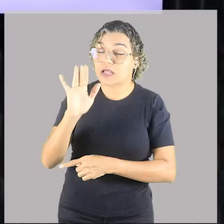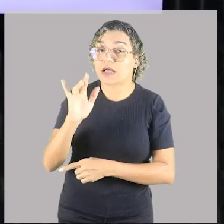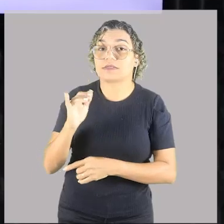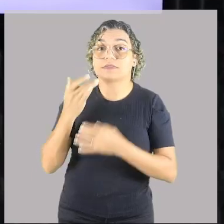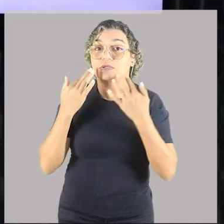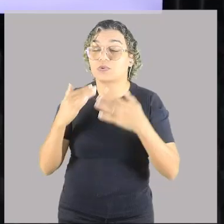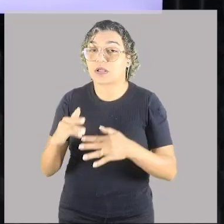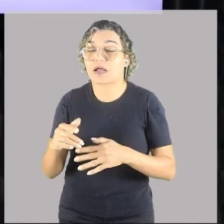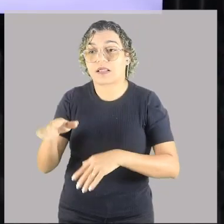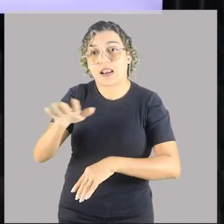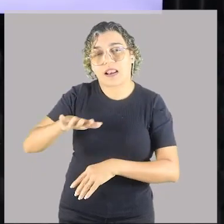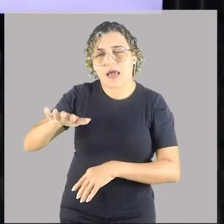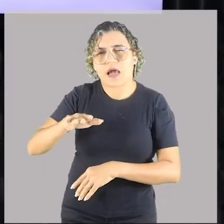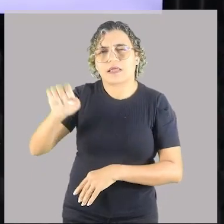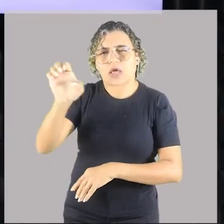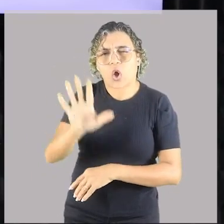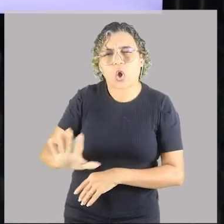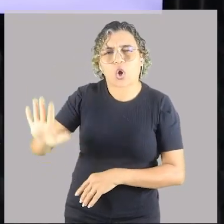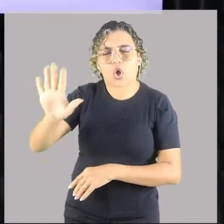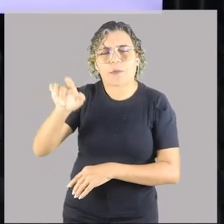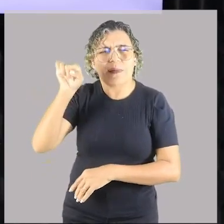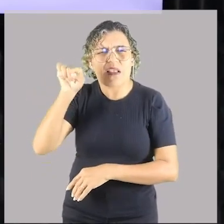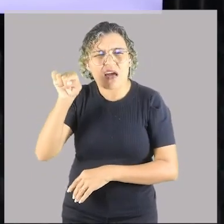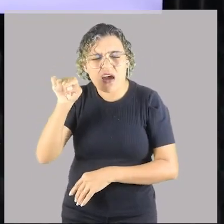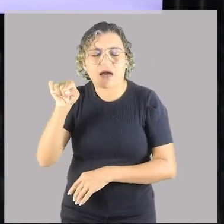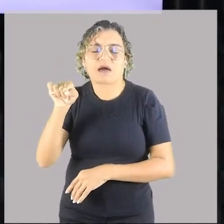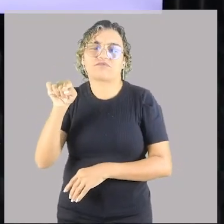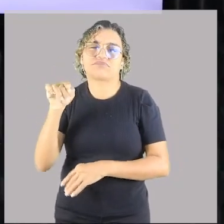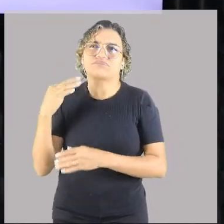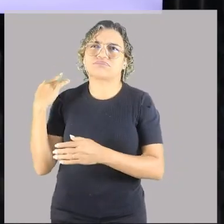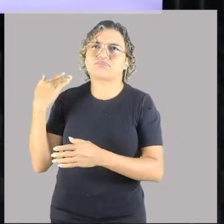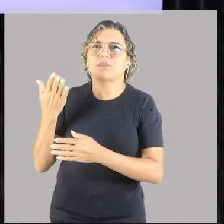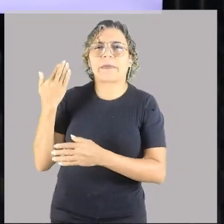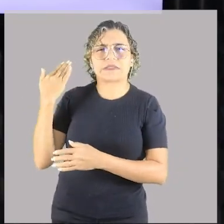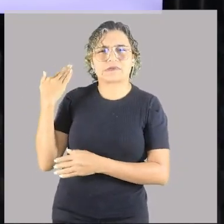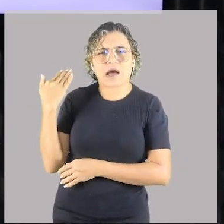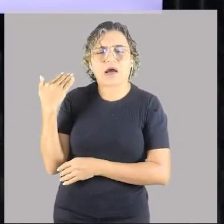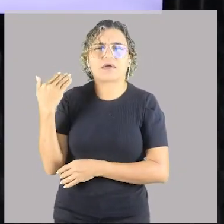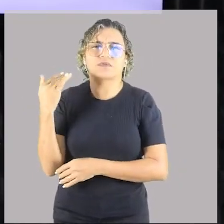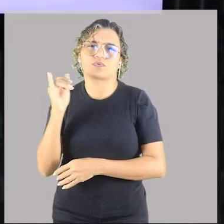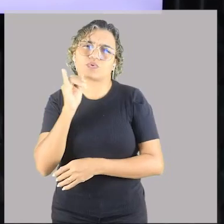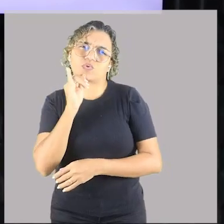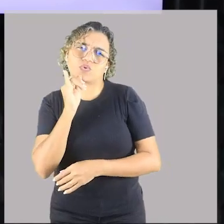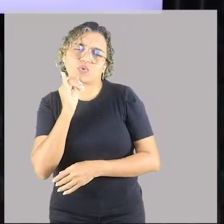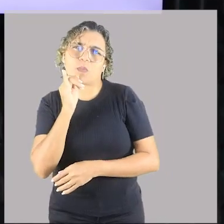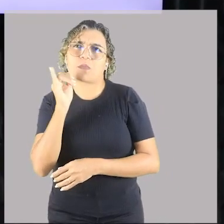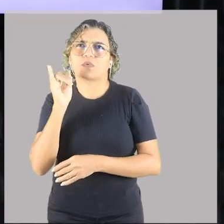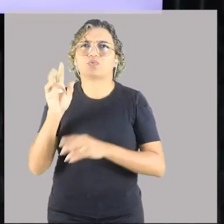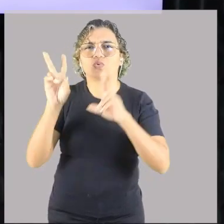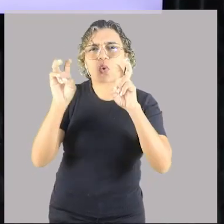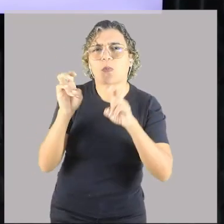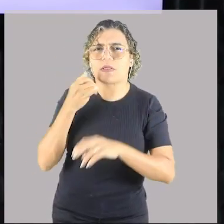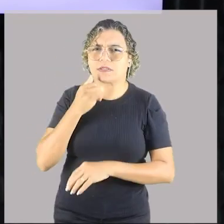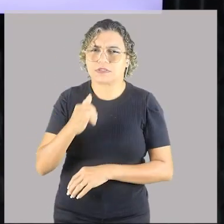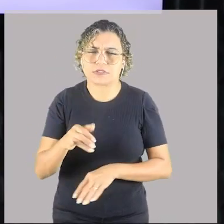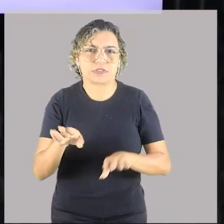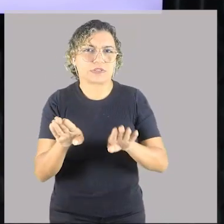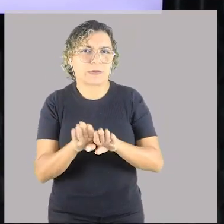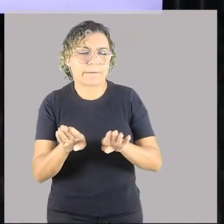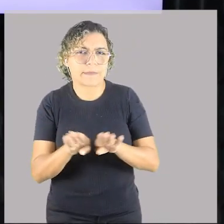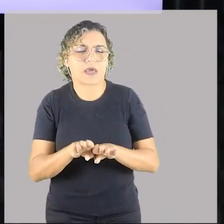no cenário da geopolítica europeia, né? A Europa, para suas questões energéticas e elétricas,